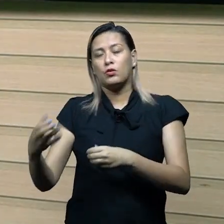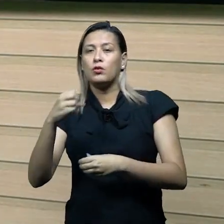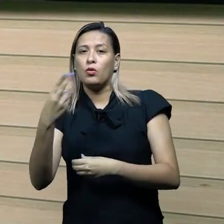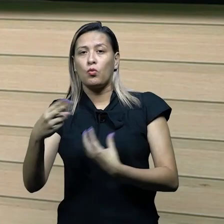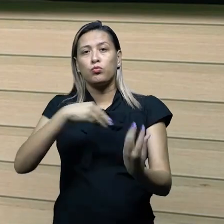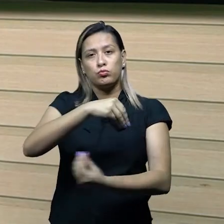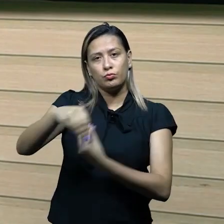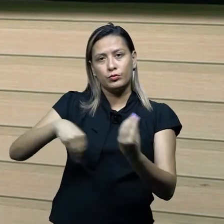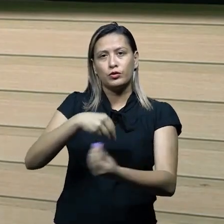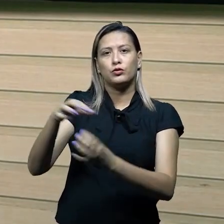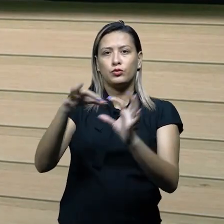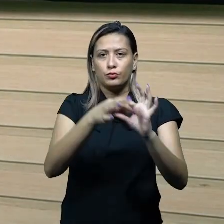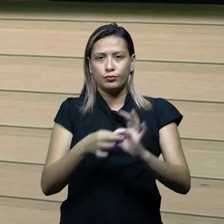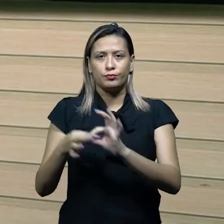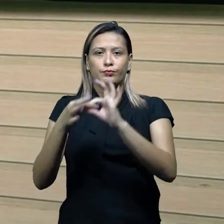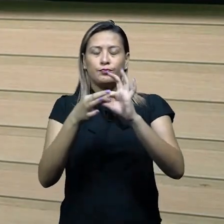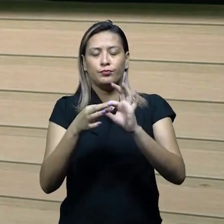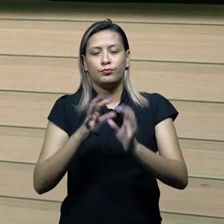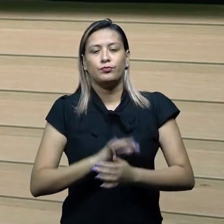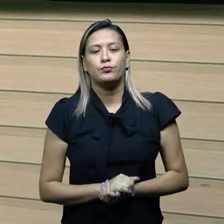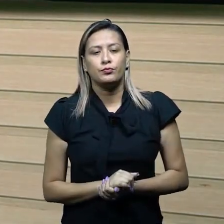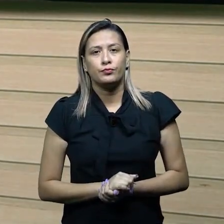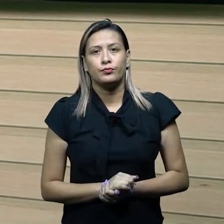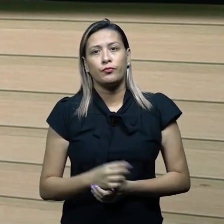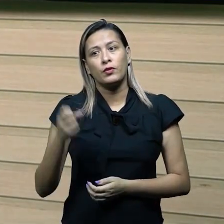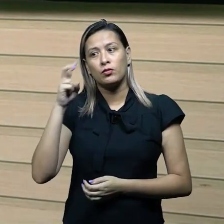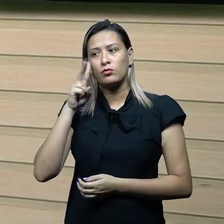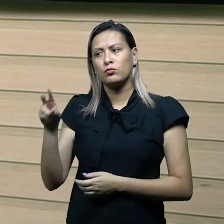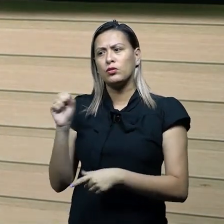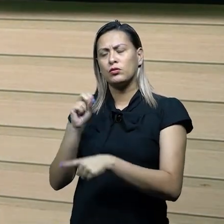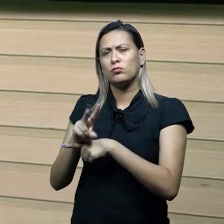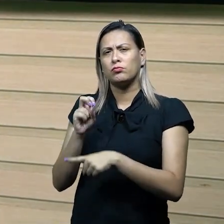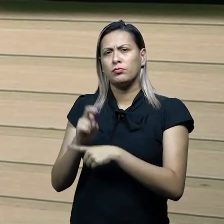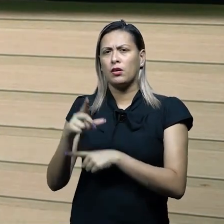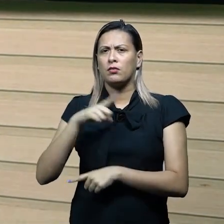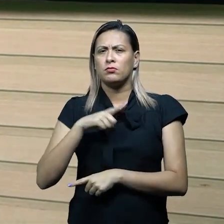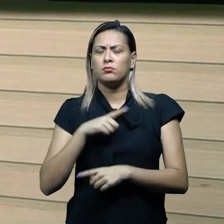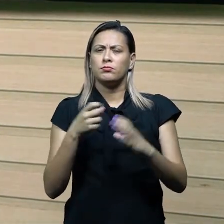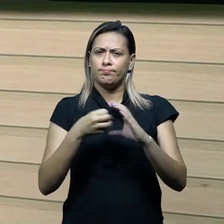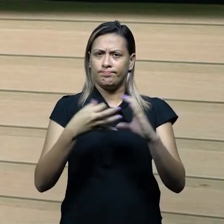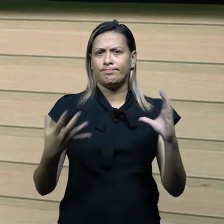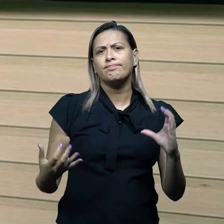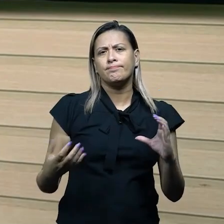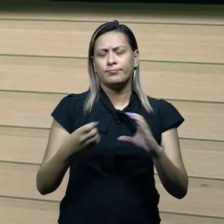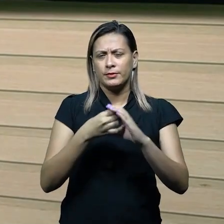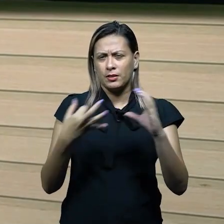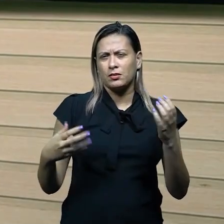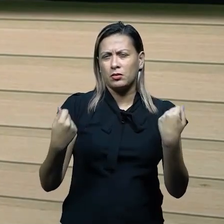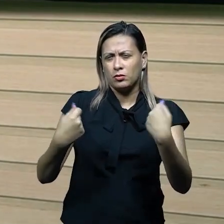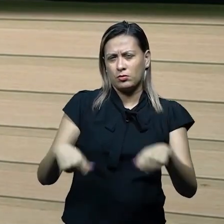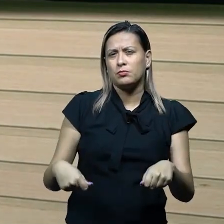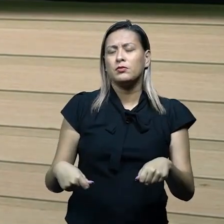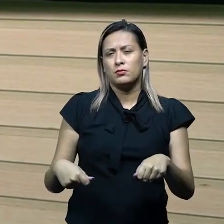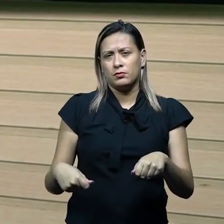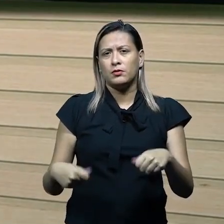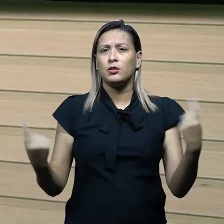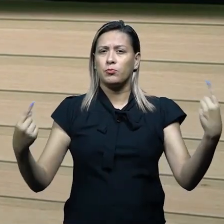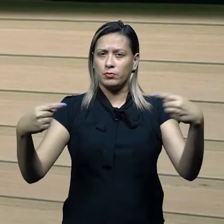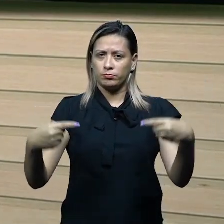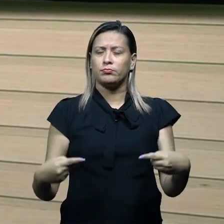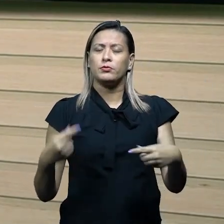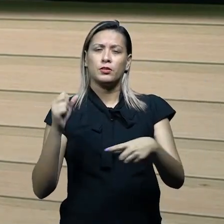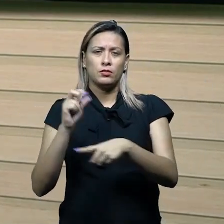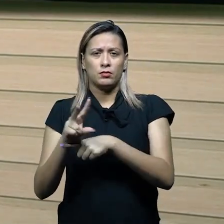interna, externa ou mista. E aí, o que acontece? Quando eu olho essa vaga, eu vejo que eu tenho esse perfil, eu tenho essa